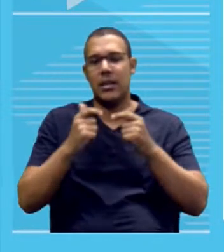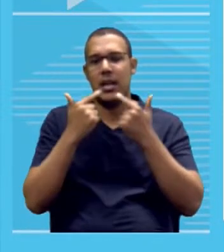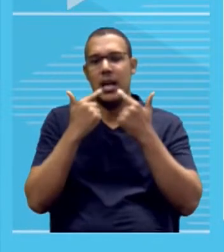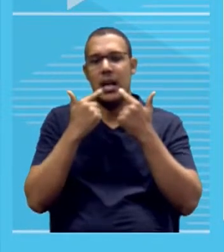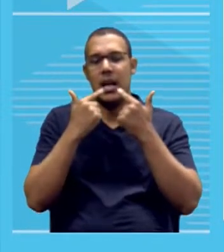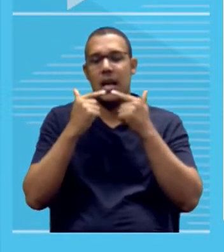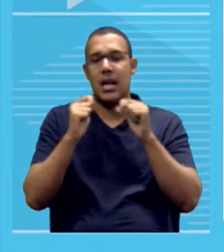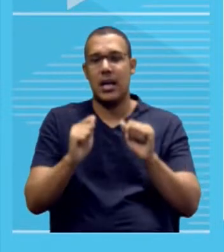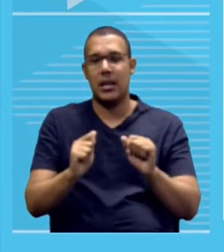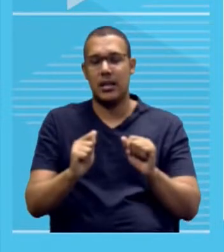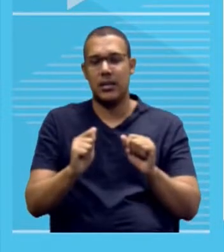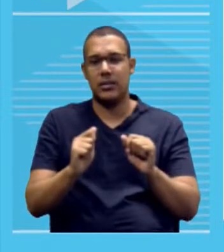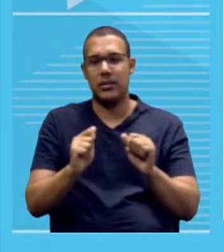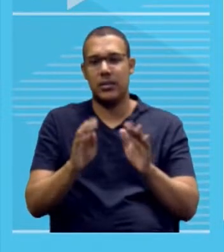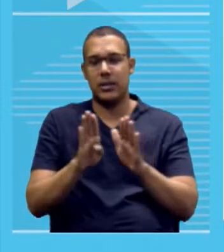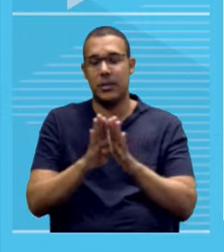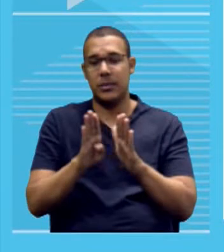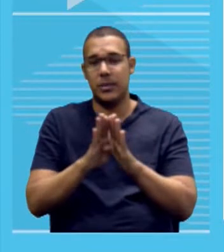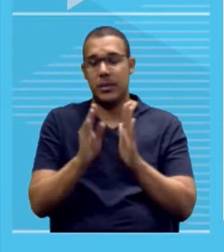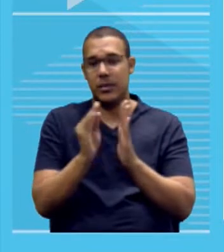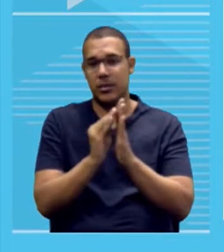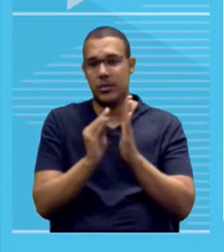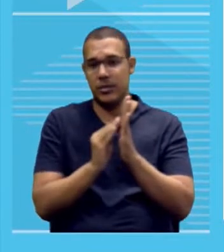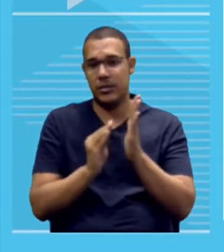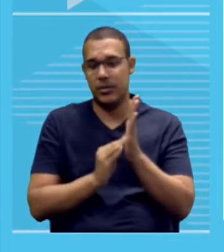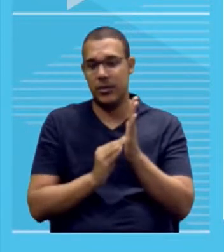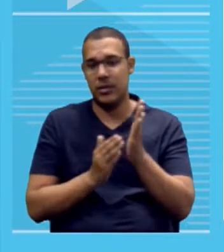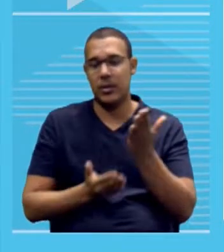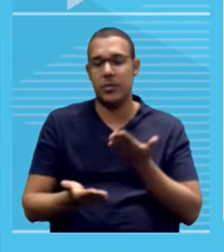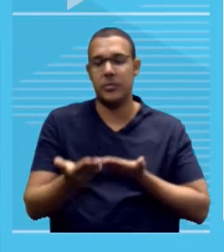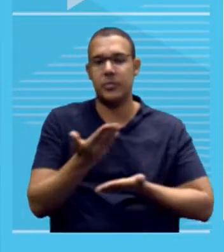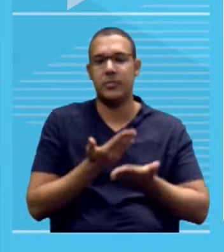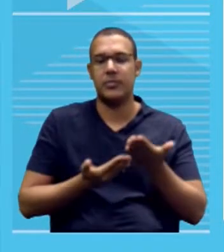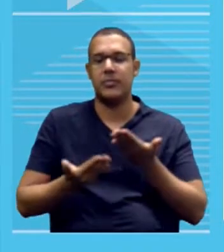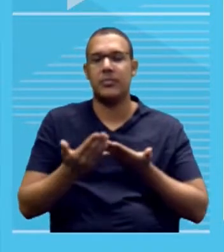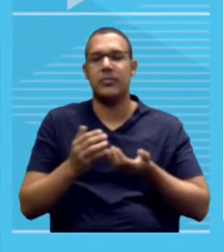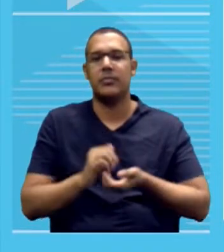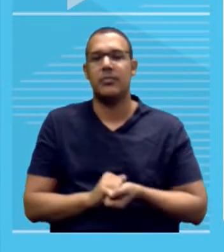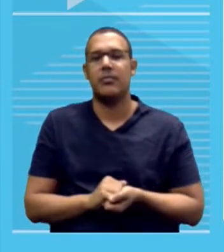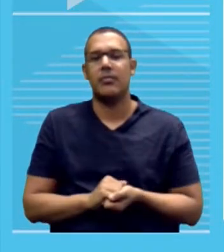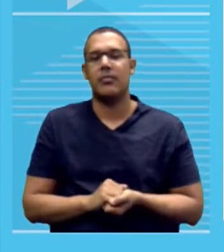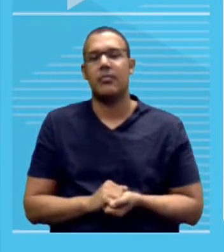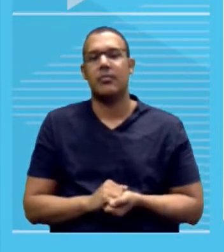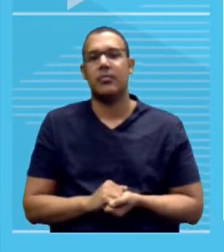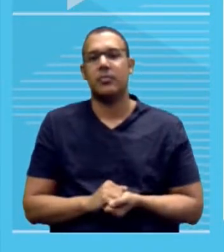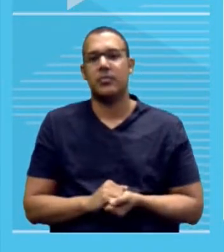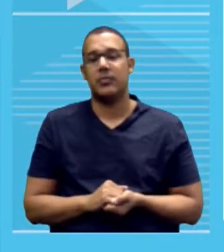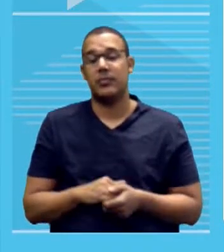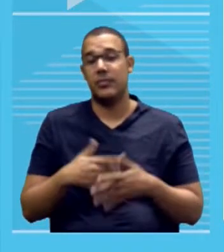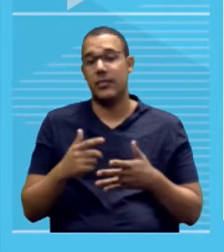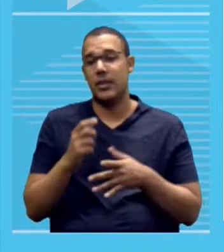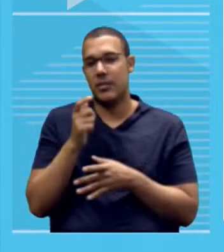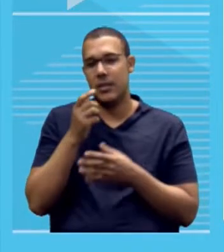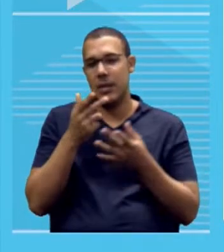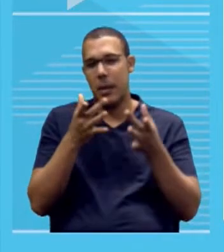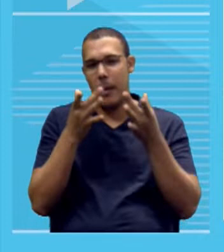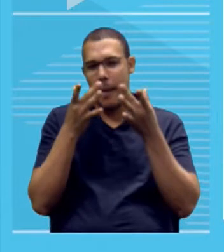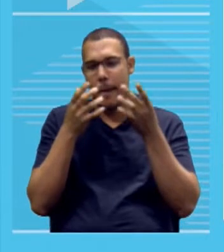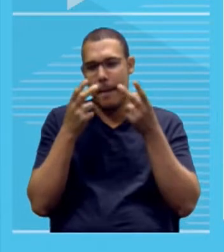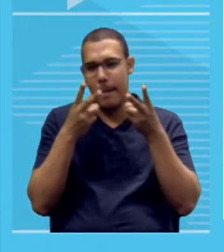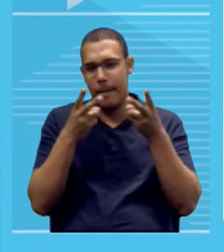utilizada e o conteúdo também que é veiculado então você pode observar que as características